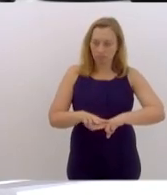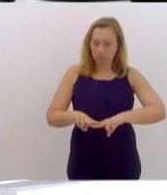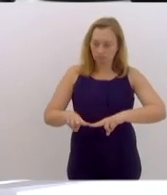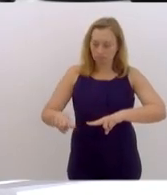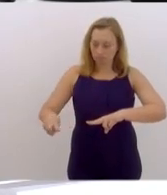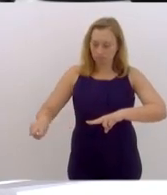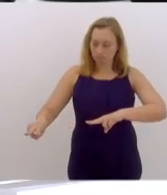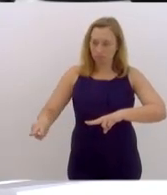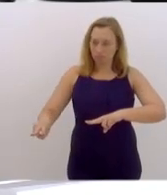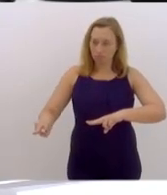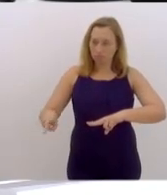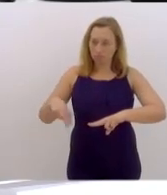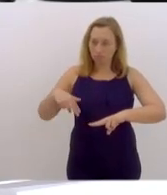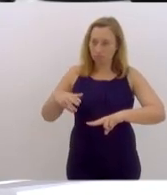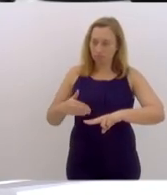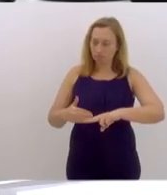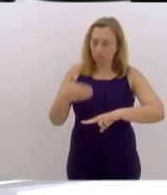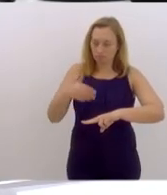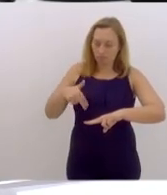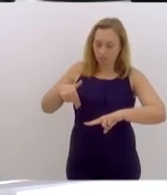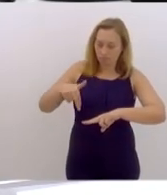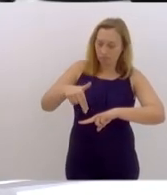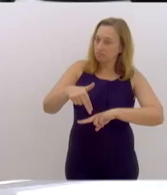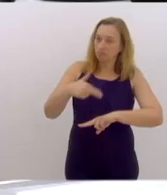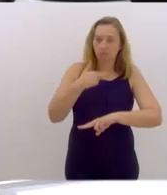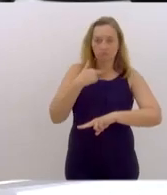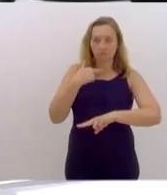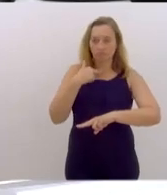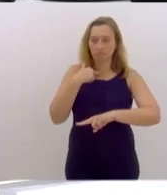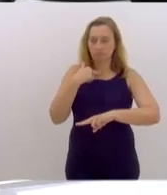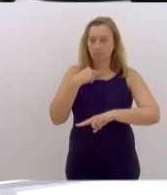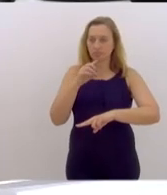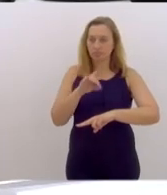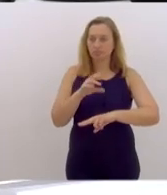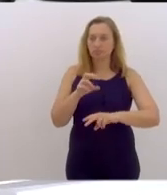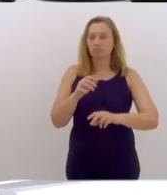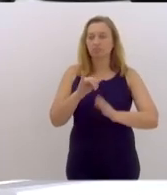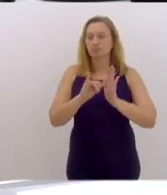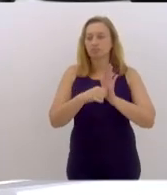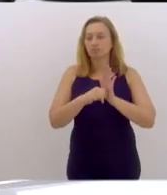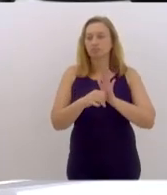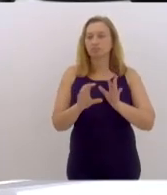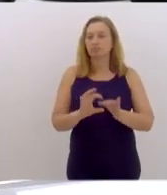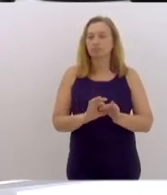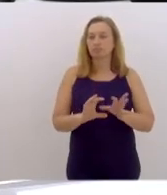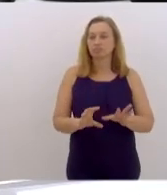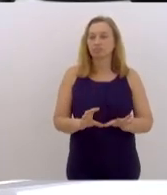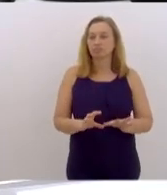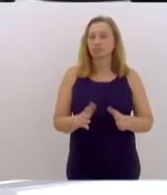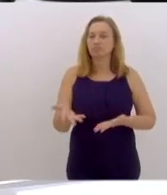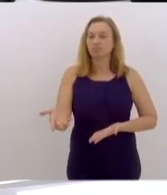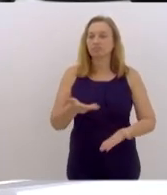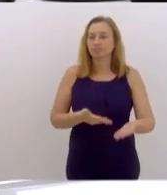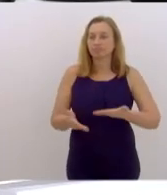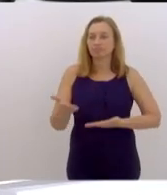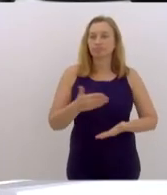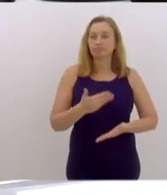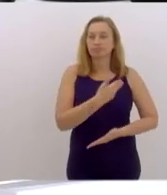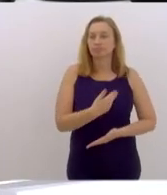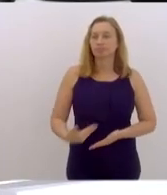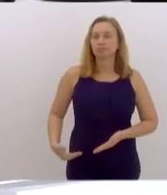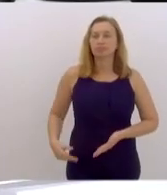abertas clandestinamente se deveria pensar em editais que permitissem parcerias